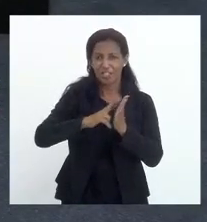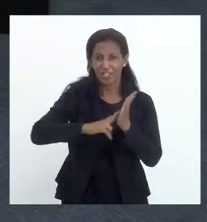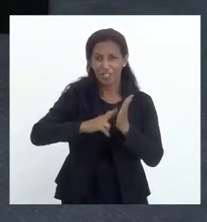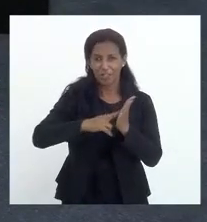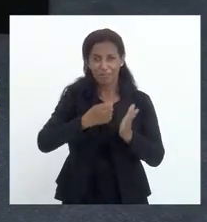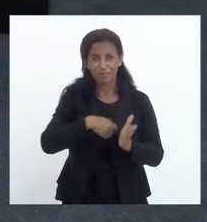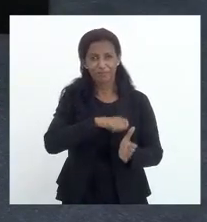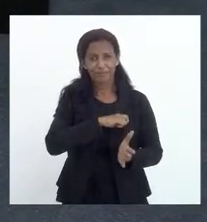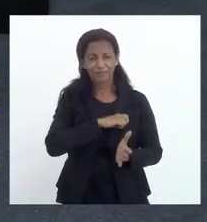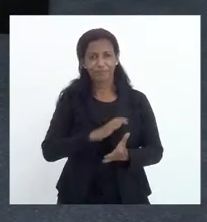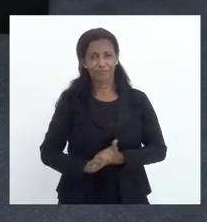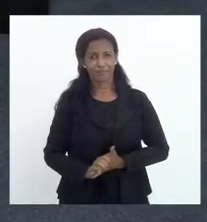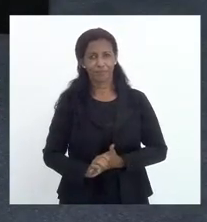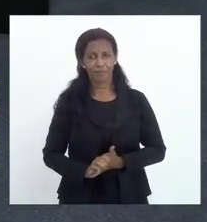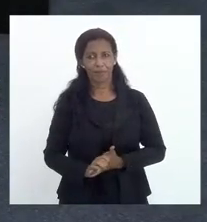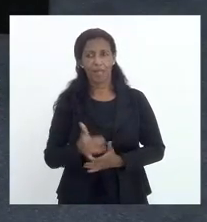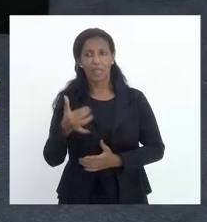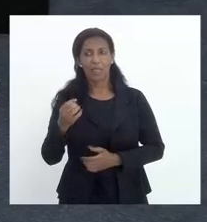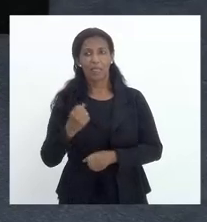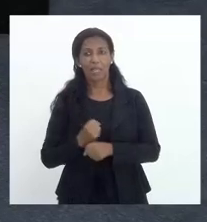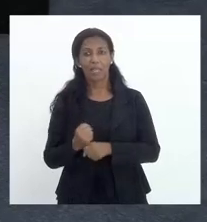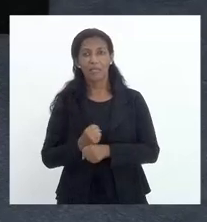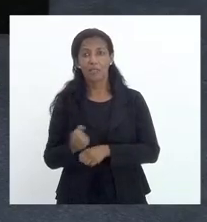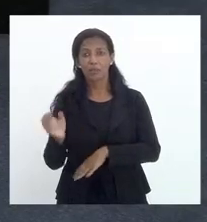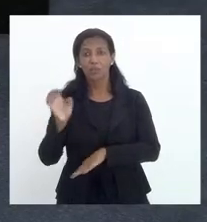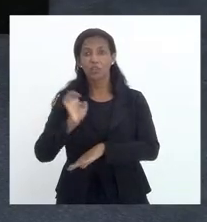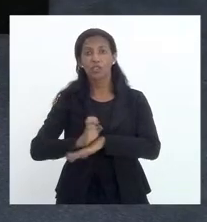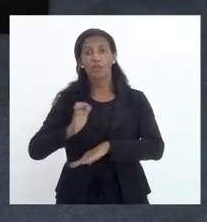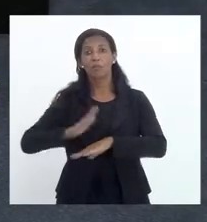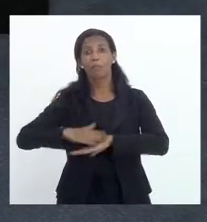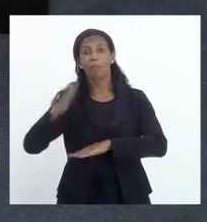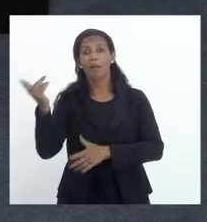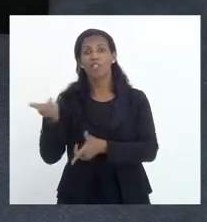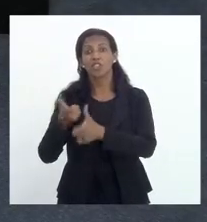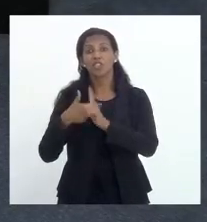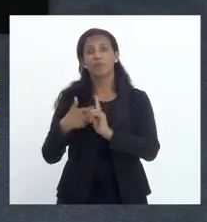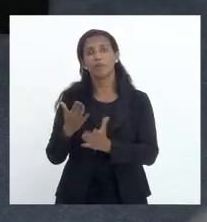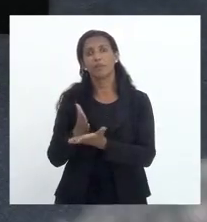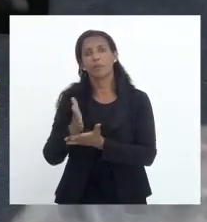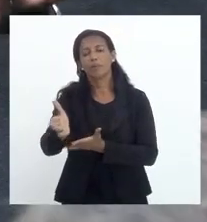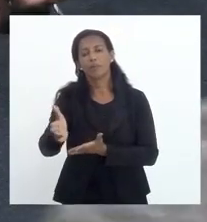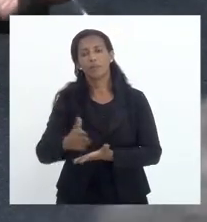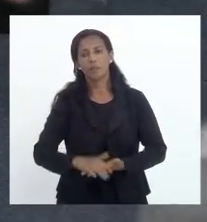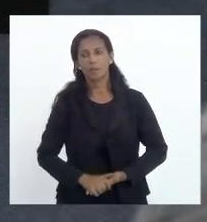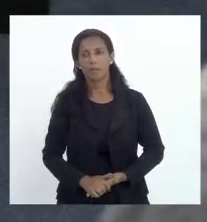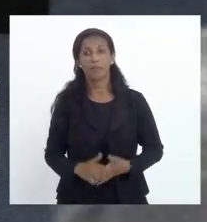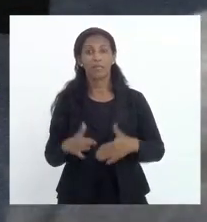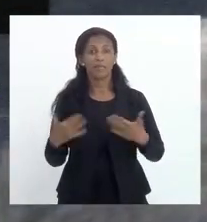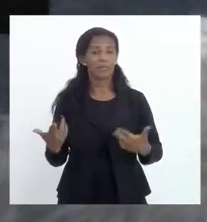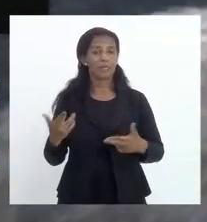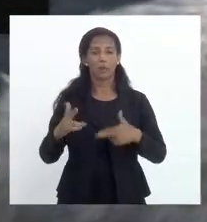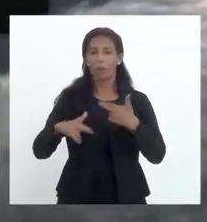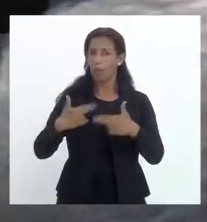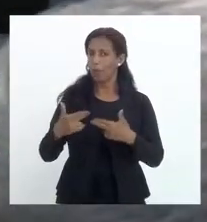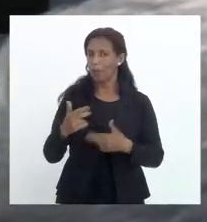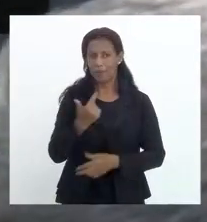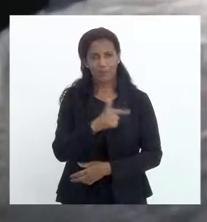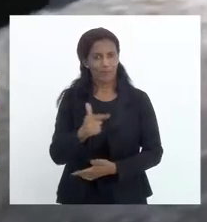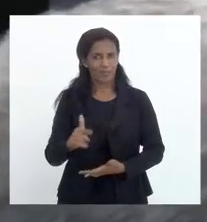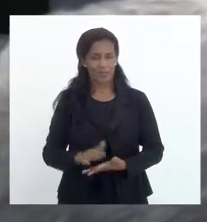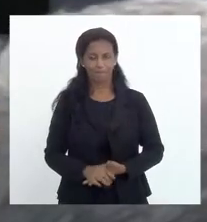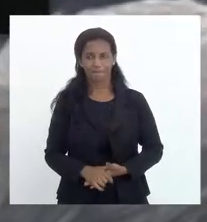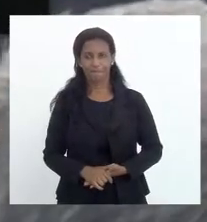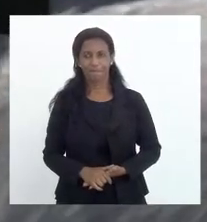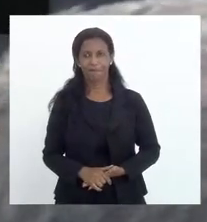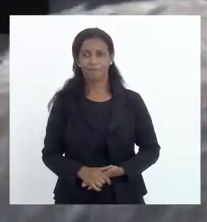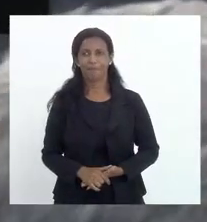recuperação fiscal. E após 10 anos o Estado vai estar mais endividado do que está entrando, então não haverá recuperação. Isso é um